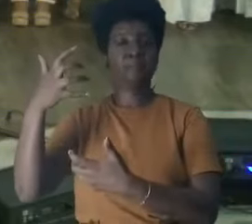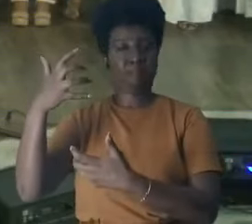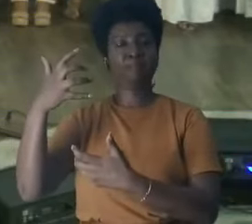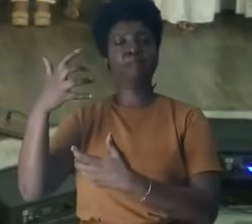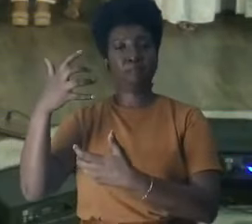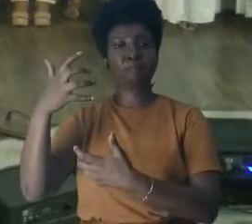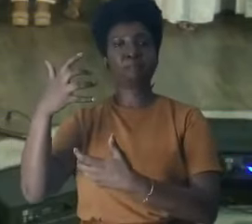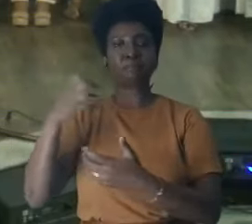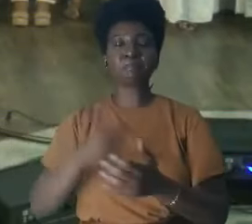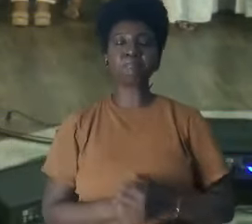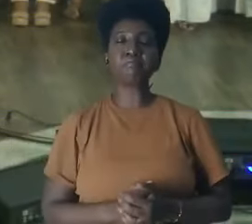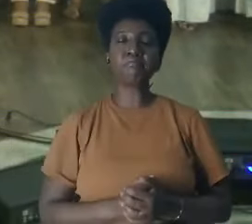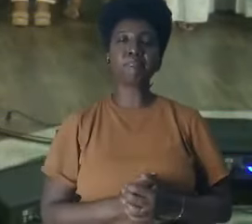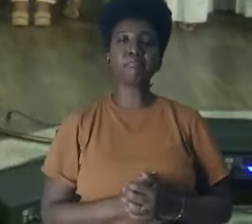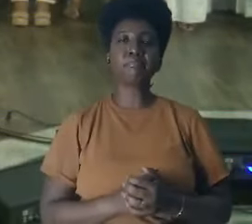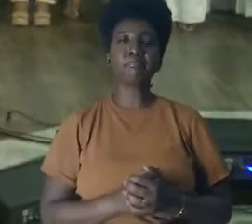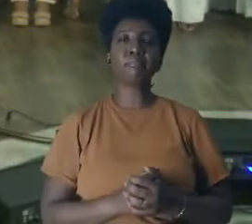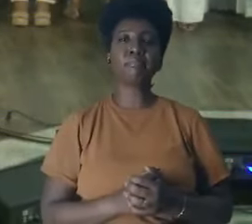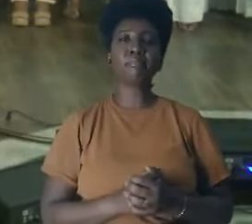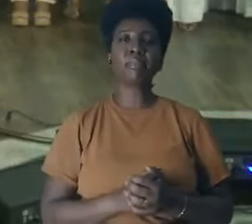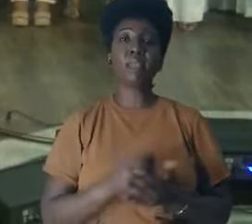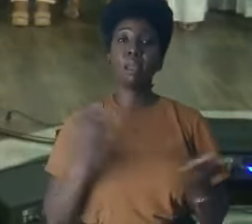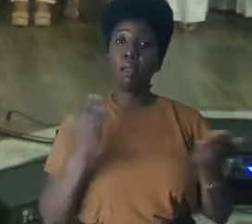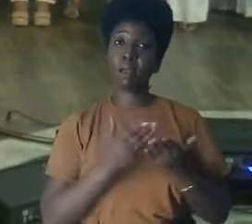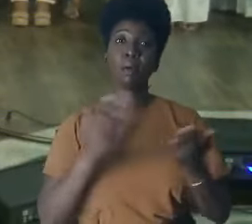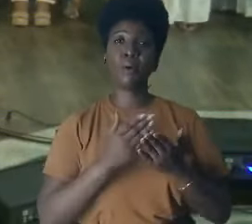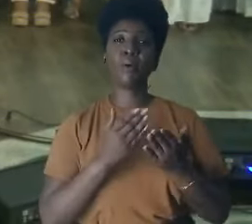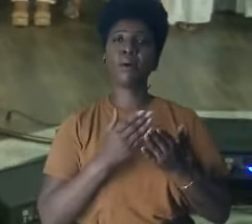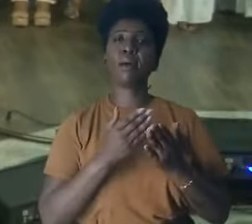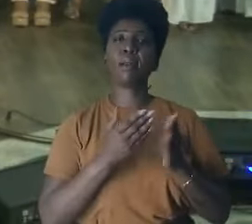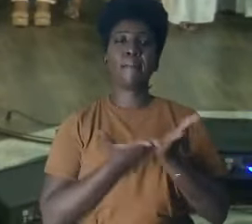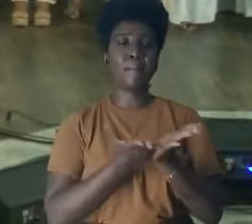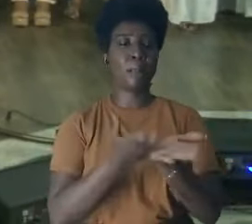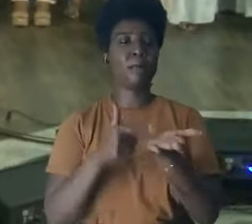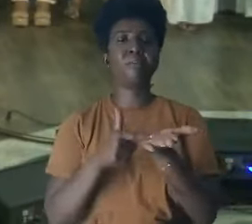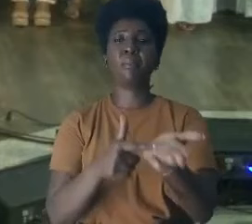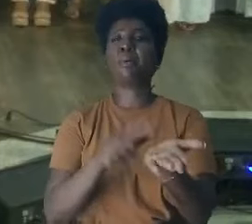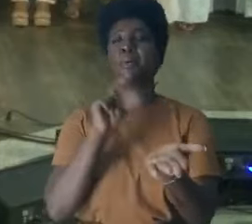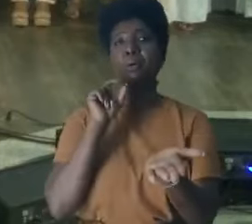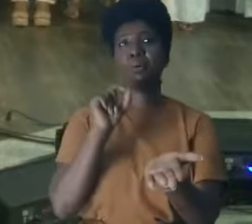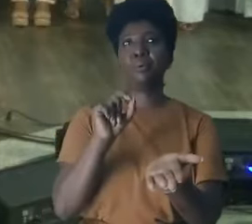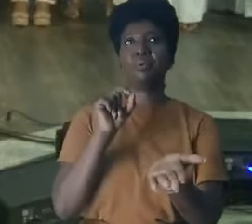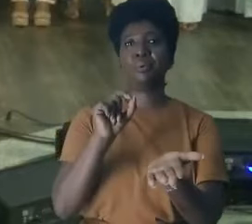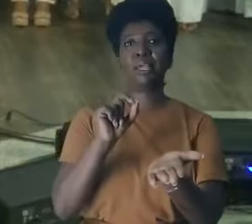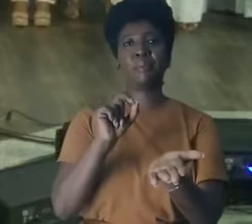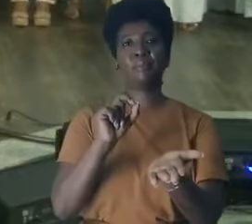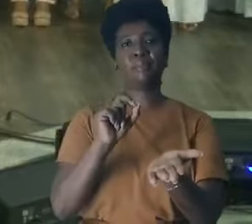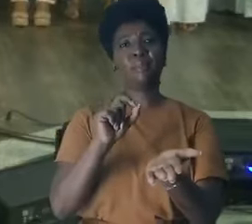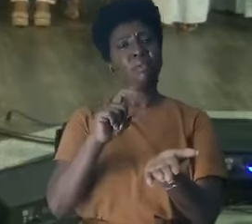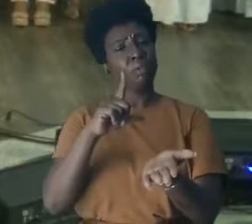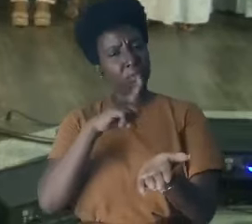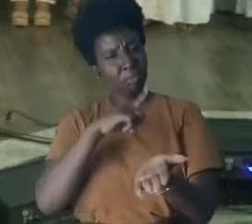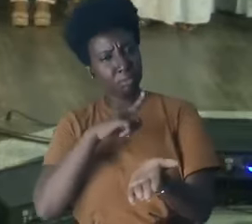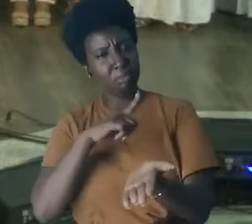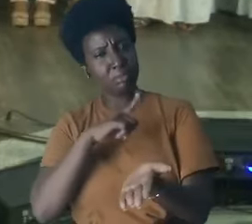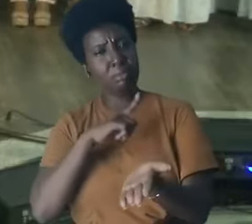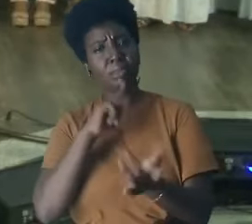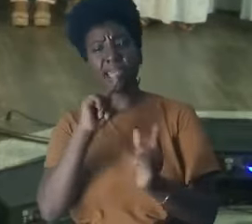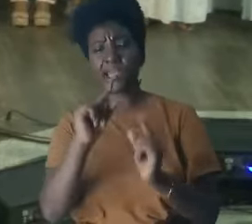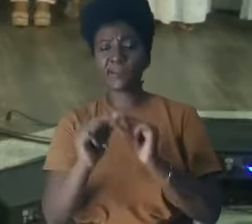Nos últimos dias, a palavra de Deus diz que haveria